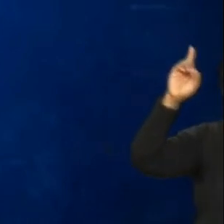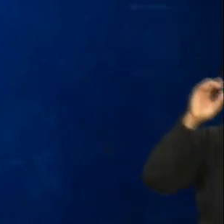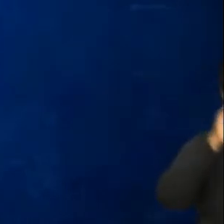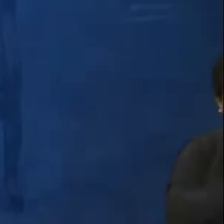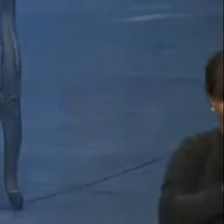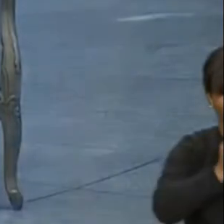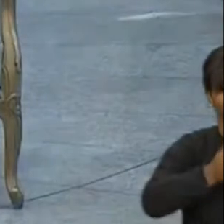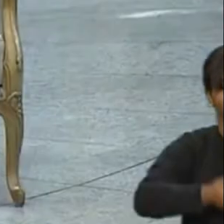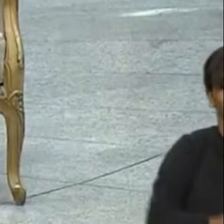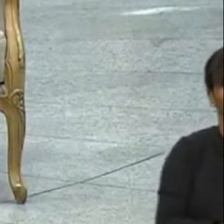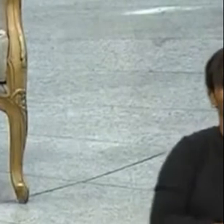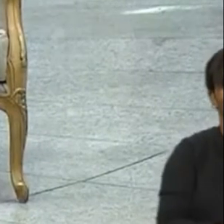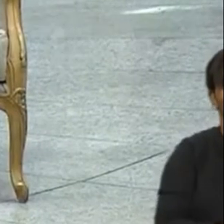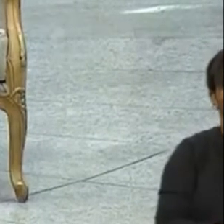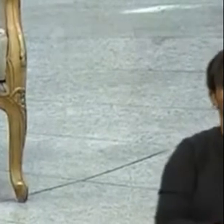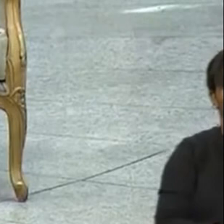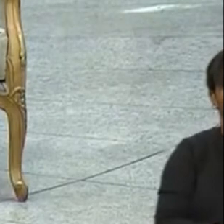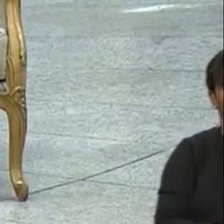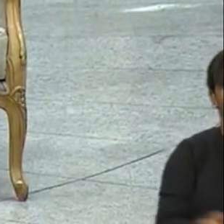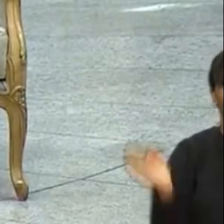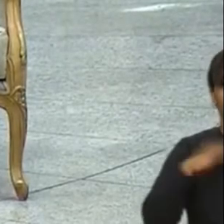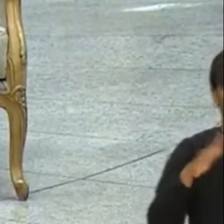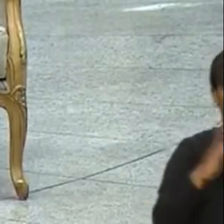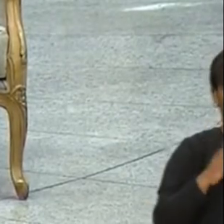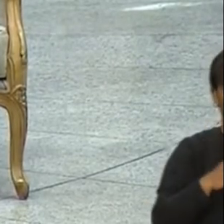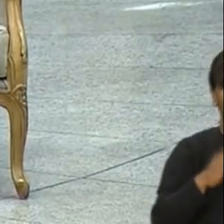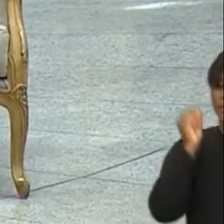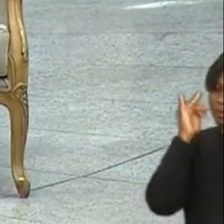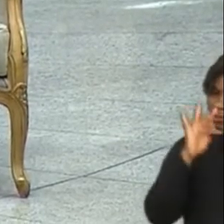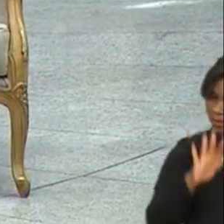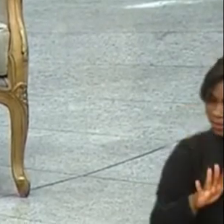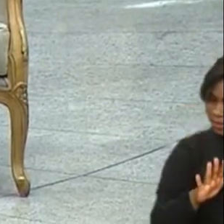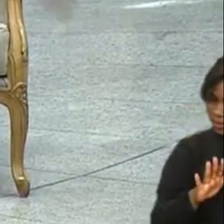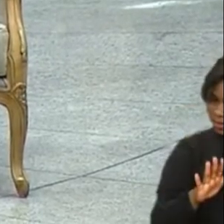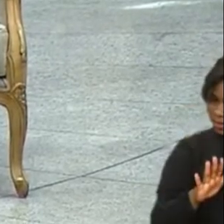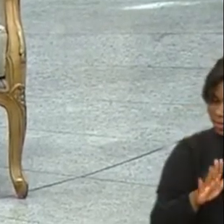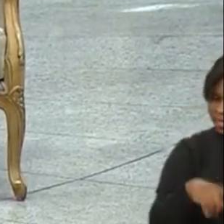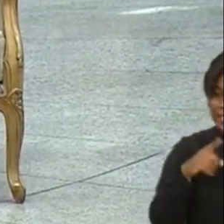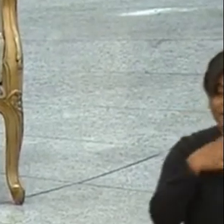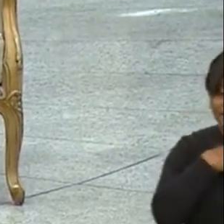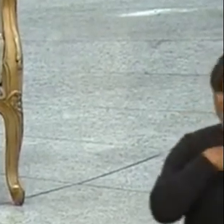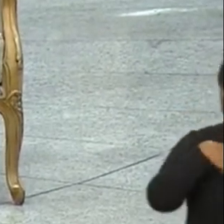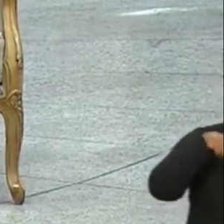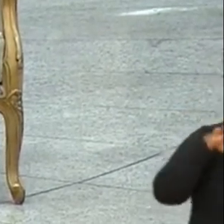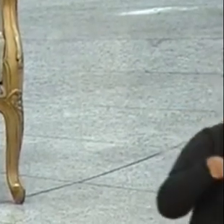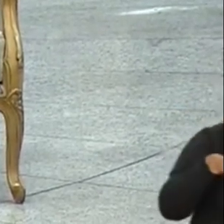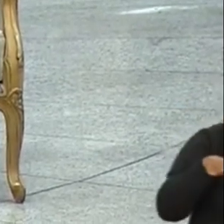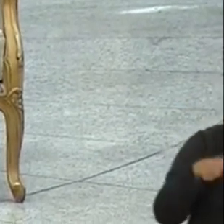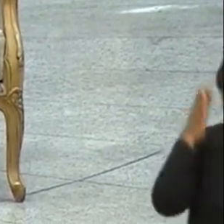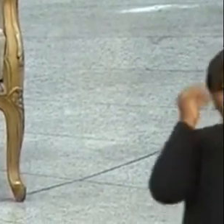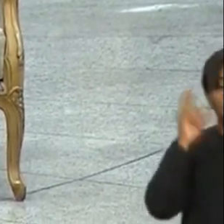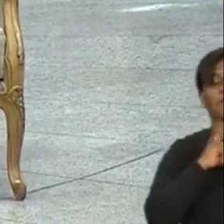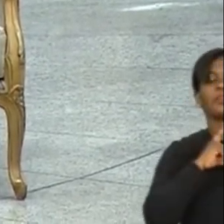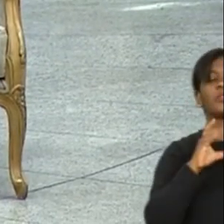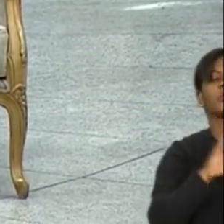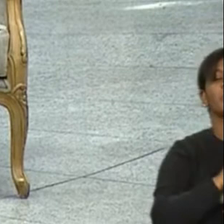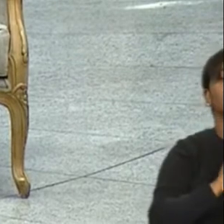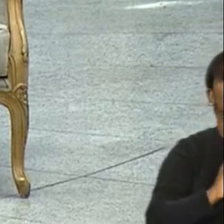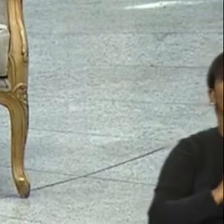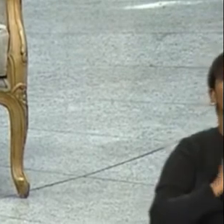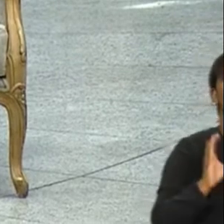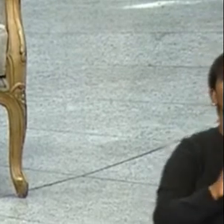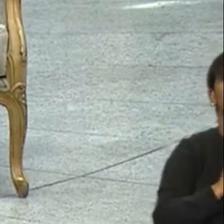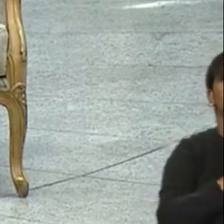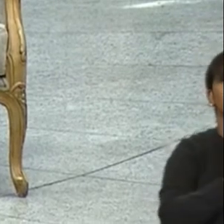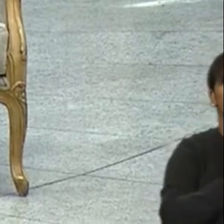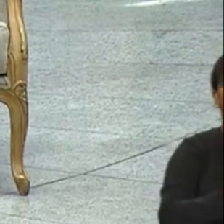mãos, amém. Vamos para casa agora abençoado. Quem está bem? Amanhã tem a terapia com o pastor Nelson, o